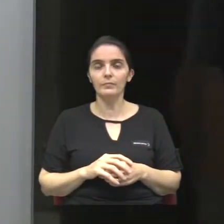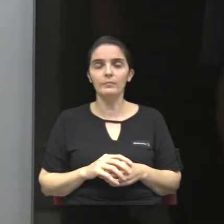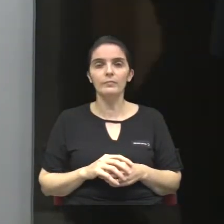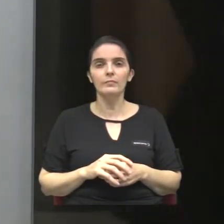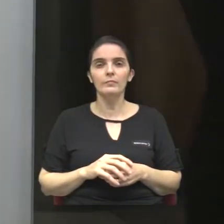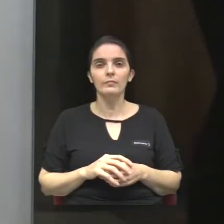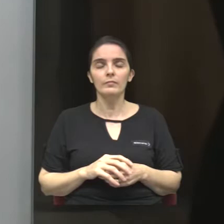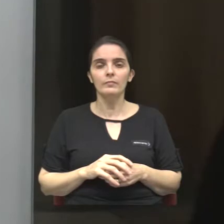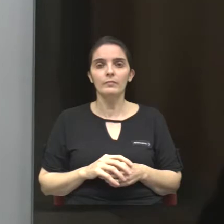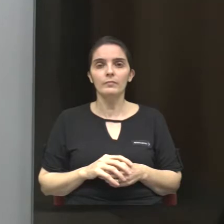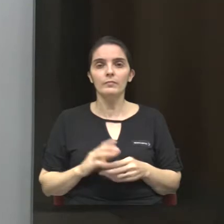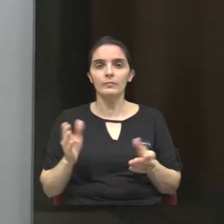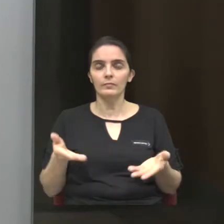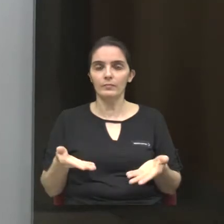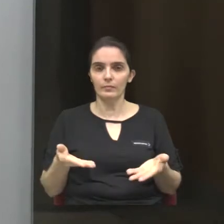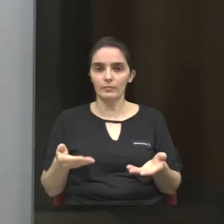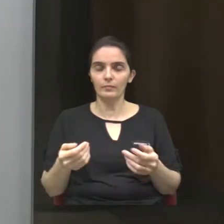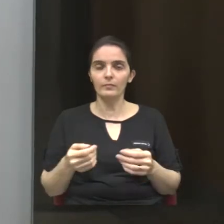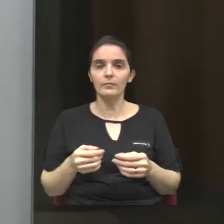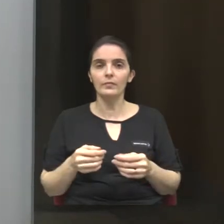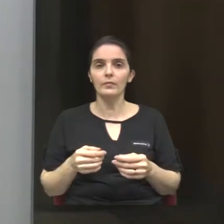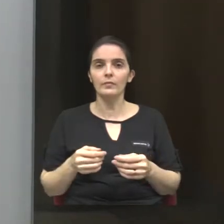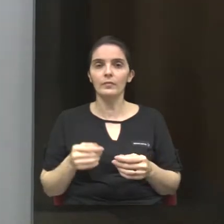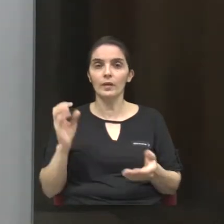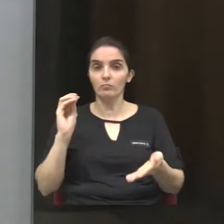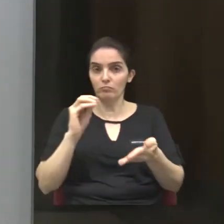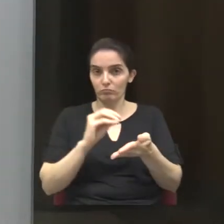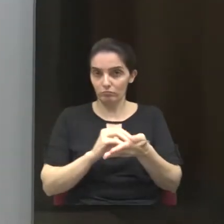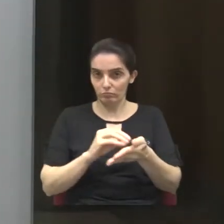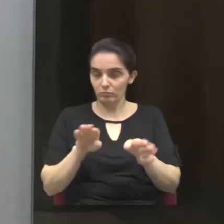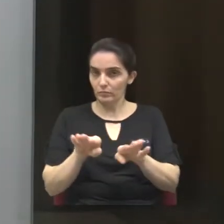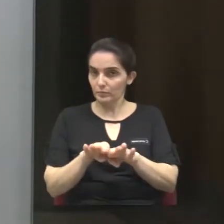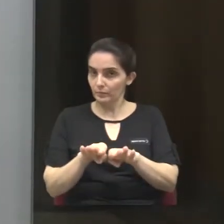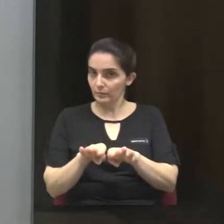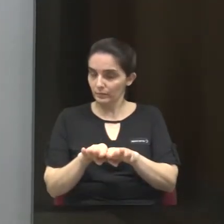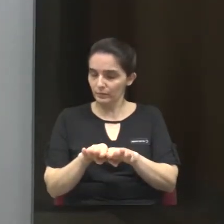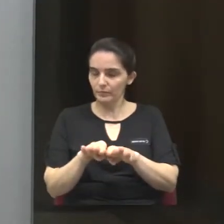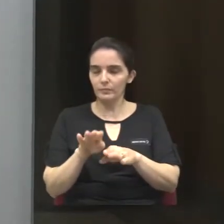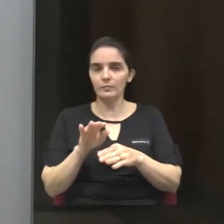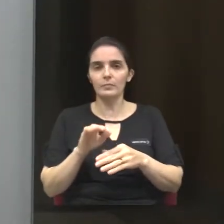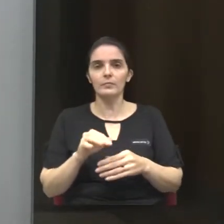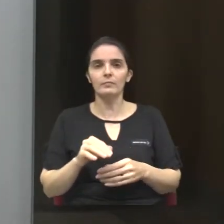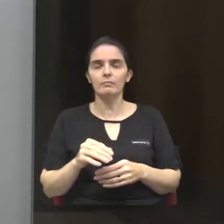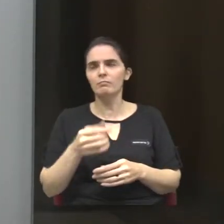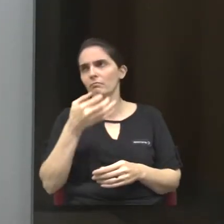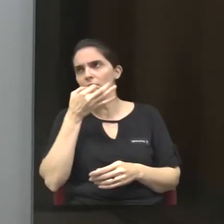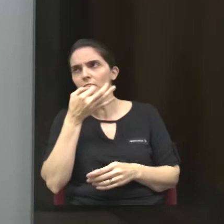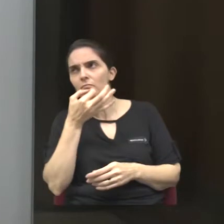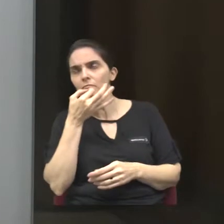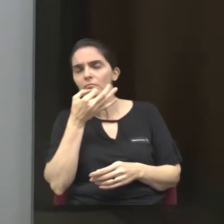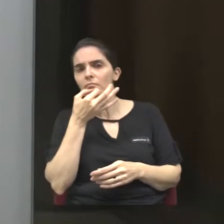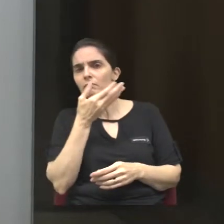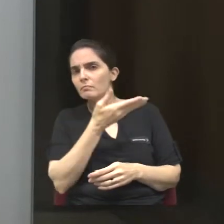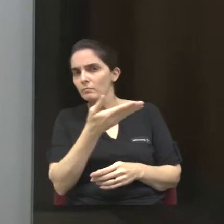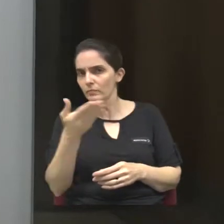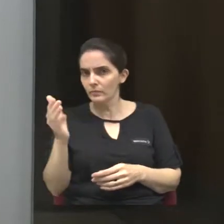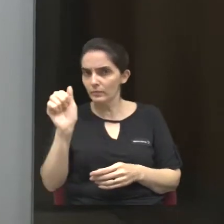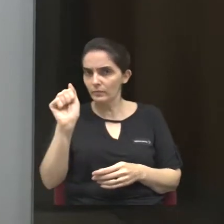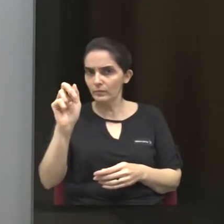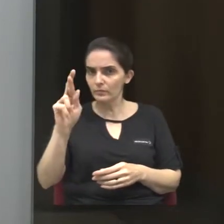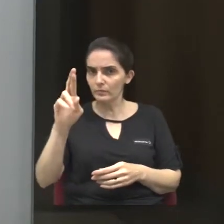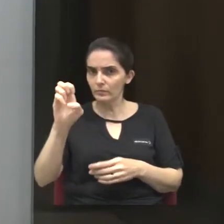acrescentar para contribuir também vejamos senhores o are é estadual